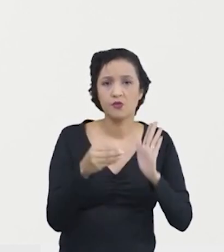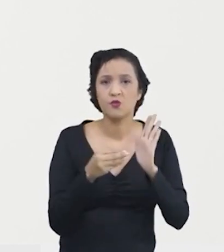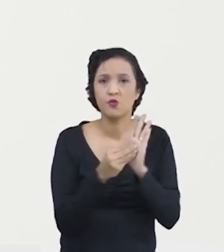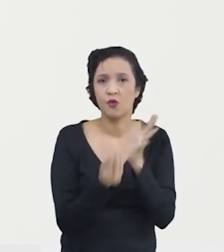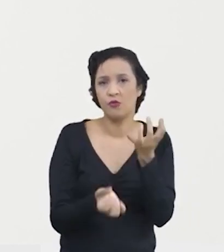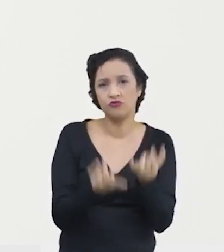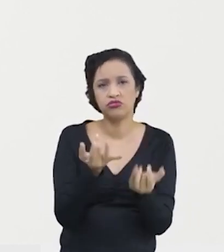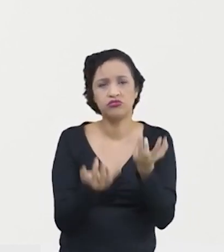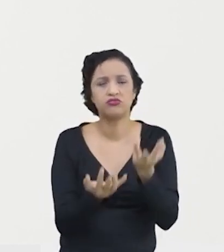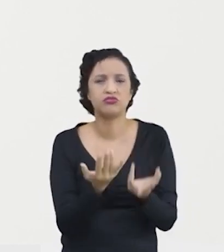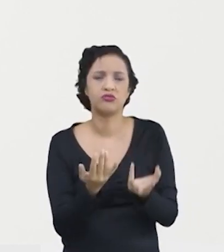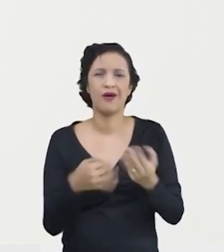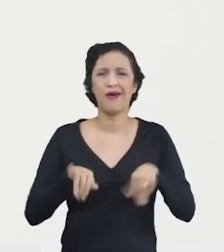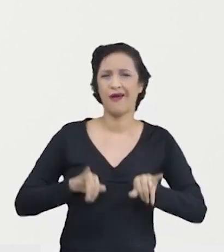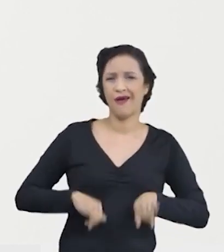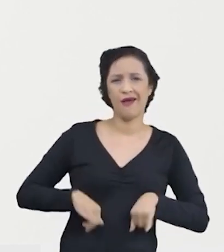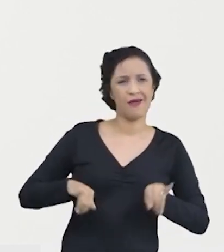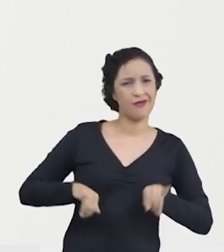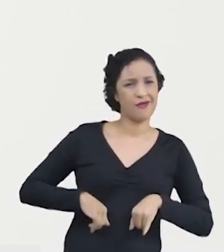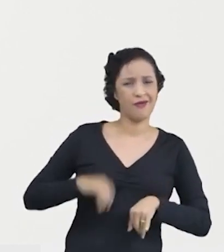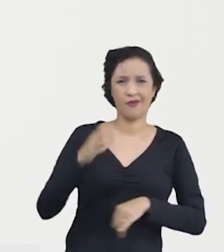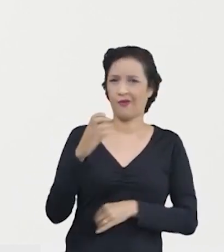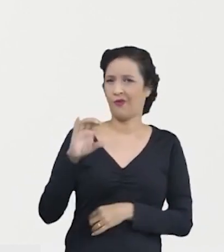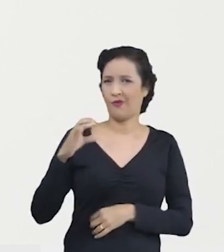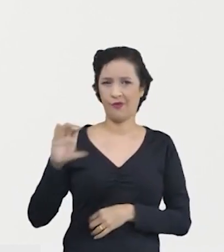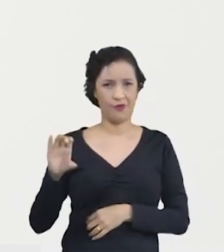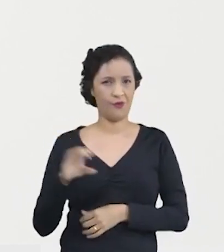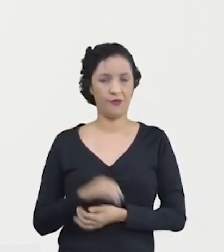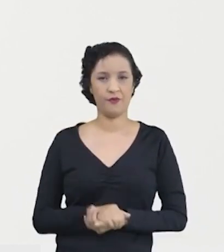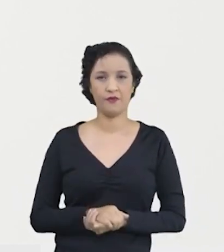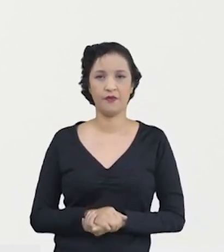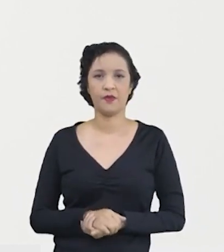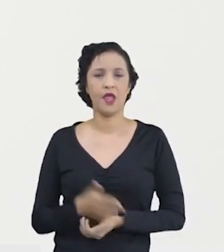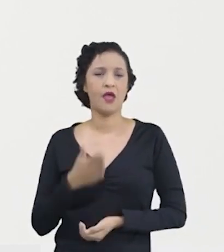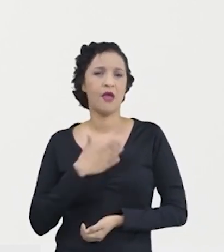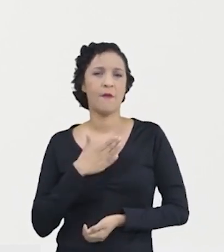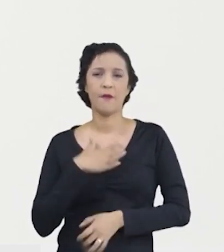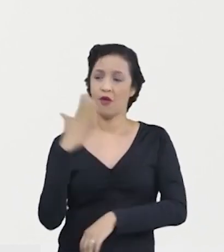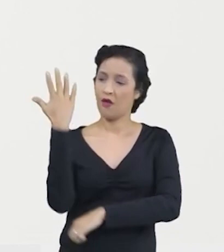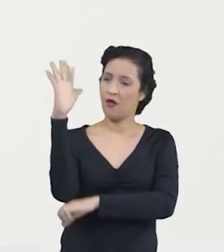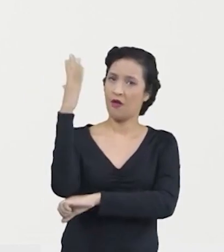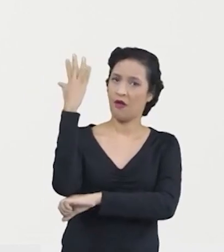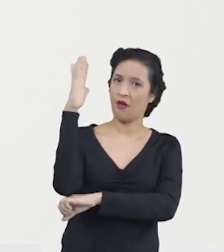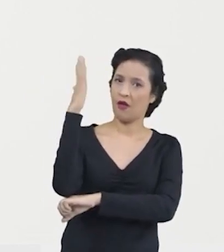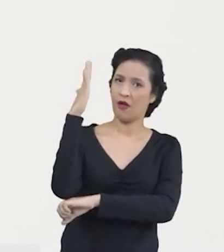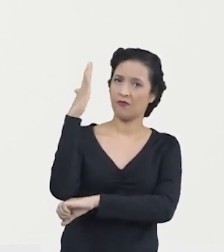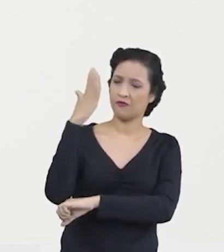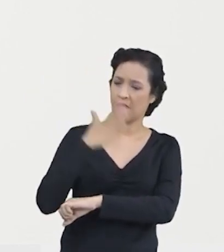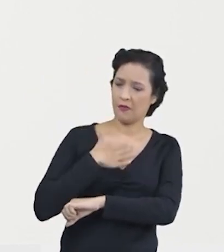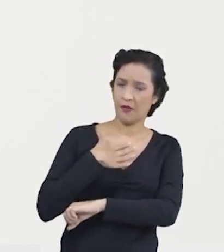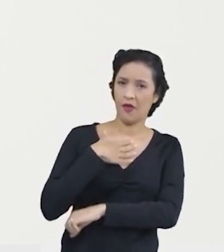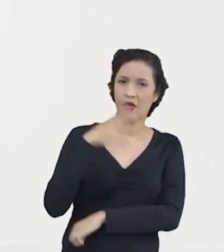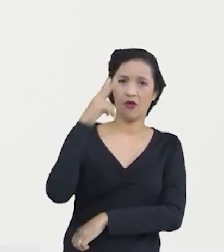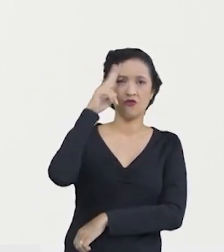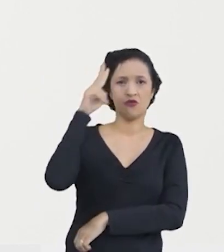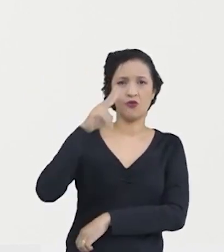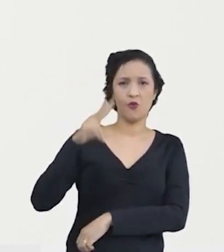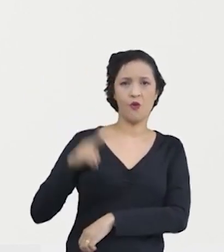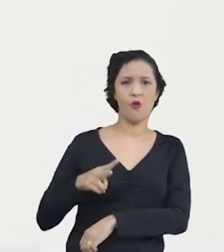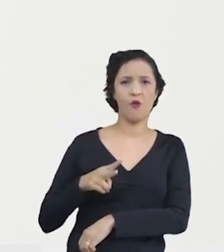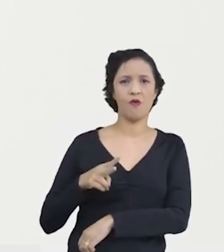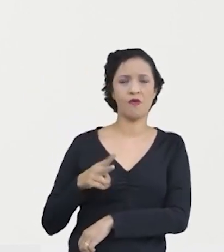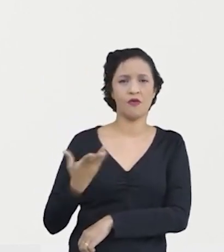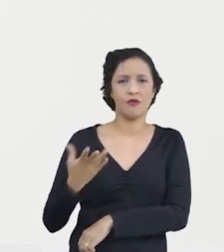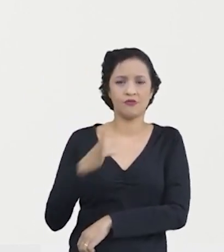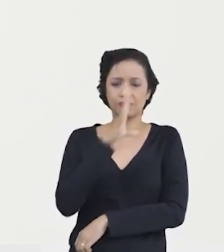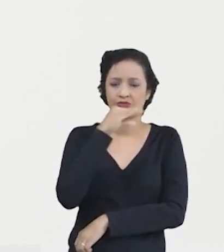dor. Ai, ai, que horror. O meu pé de sapupema, minha infância virou lenha.